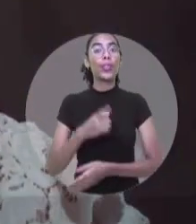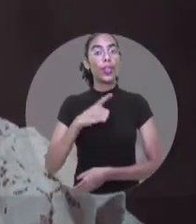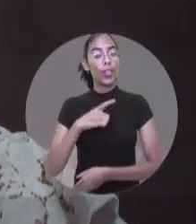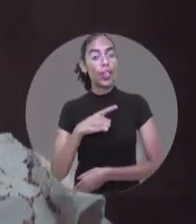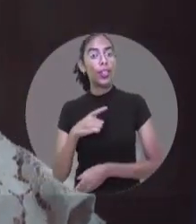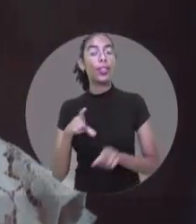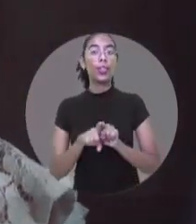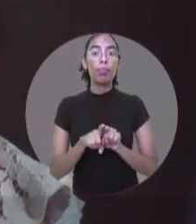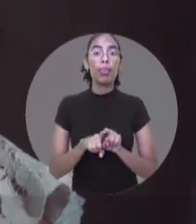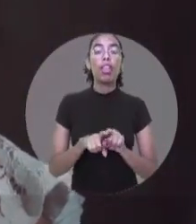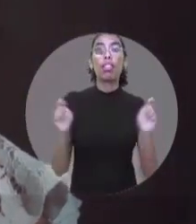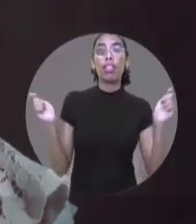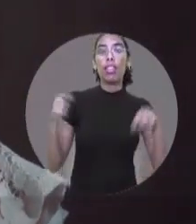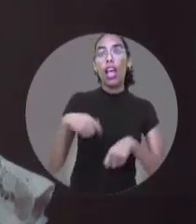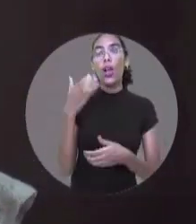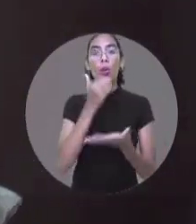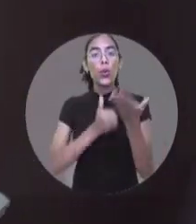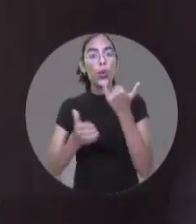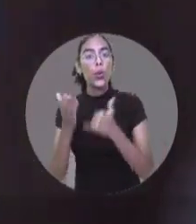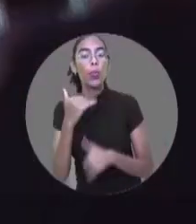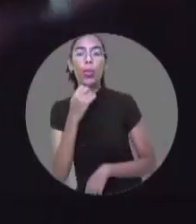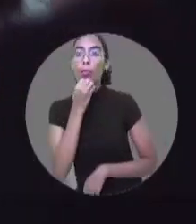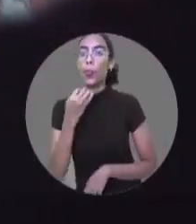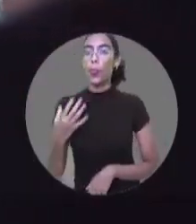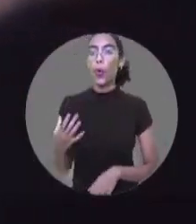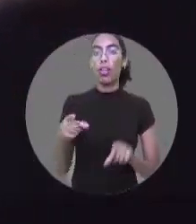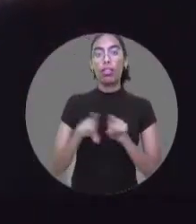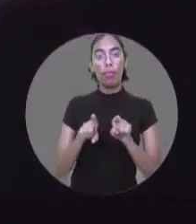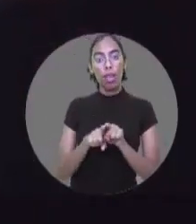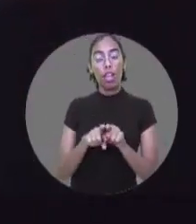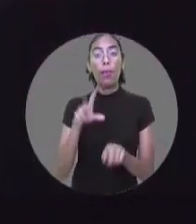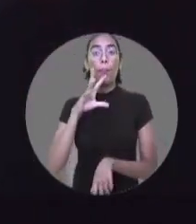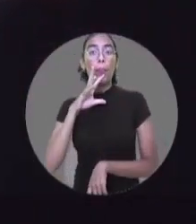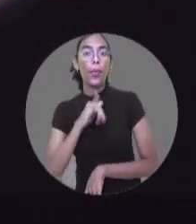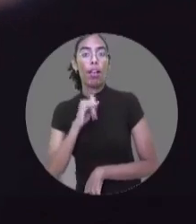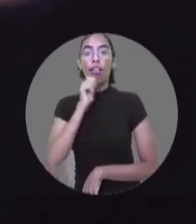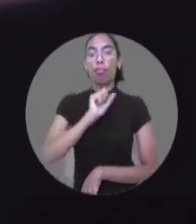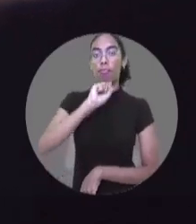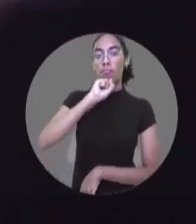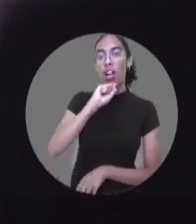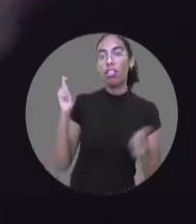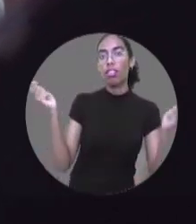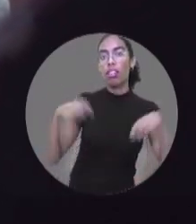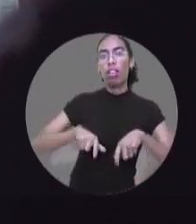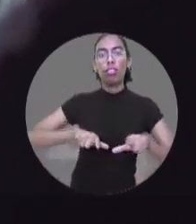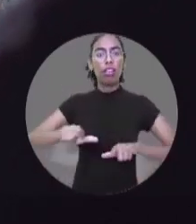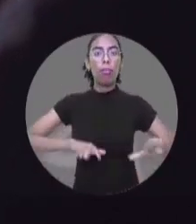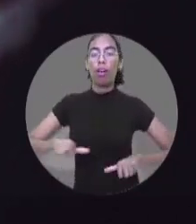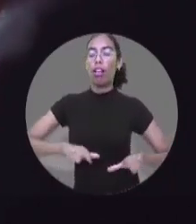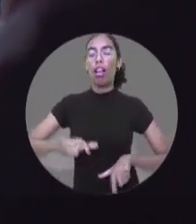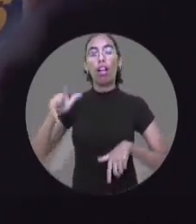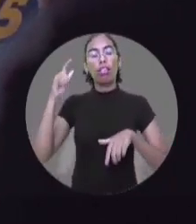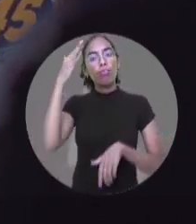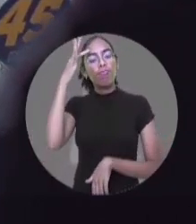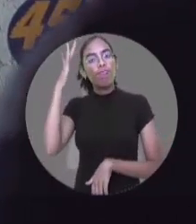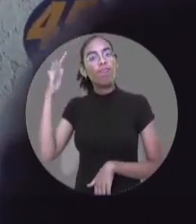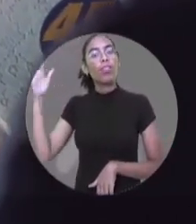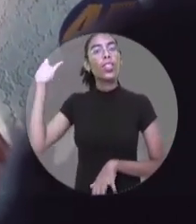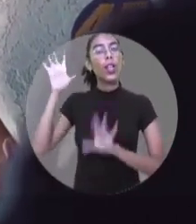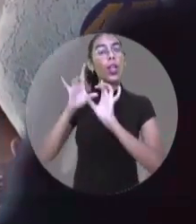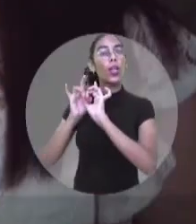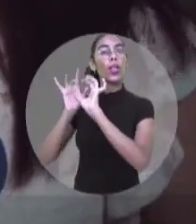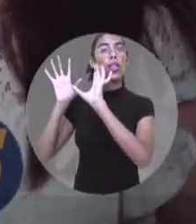de qualidade para cuidar dos nossos filhos, enquanto os pais, as mães, possam buscar o sustento das suas famílias